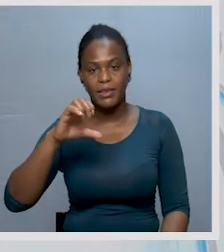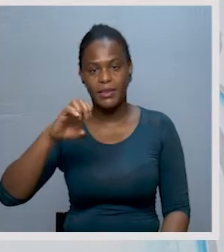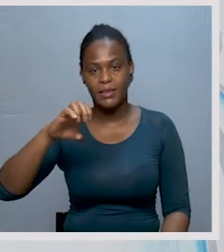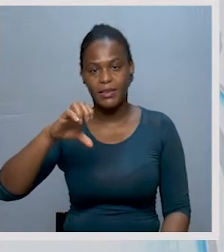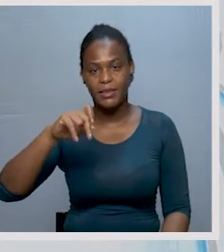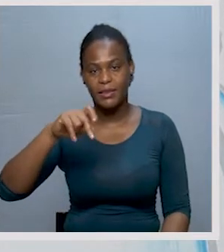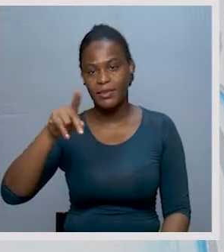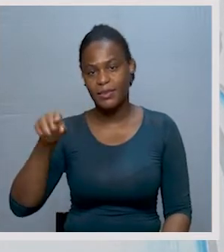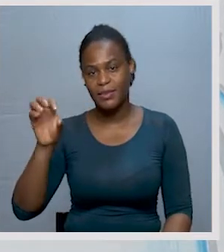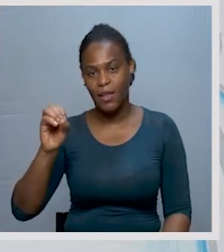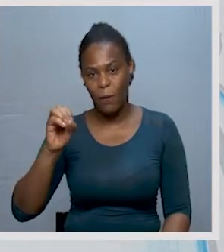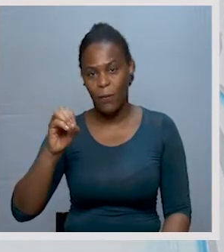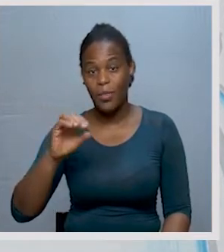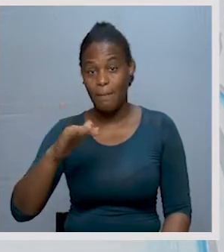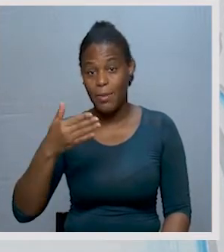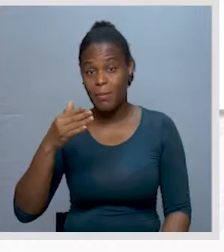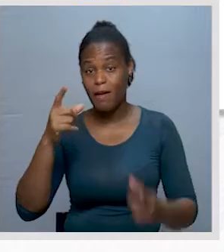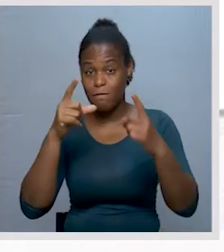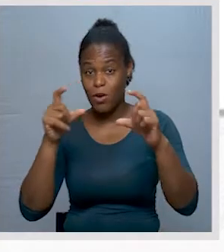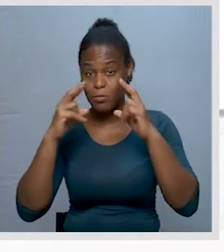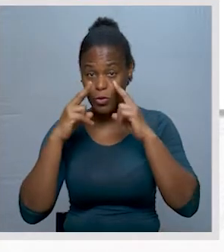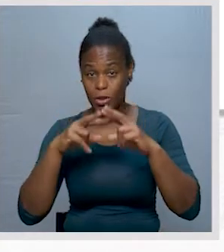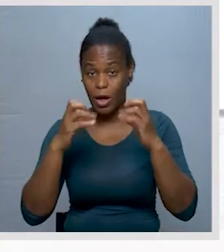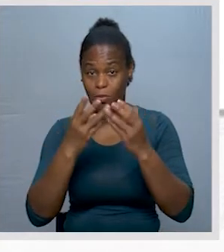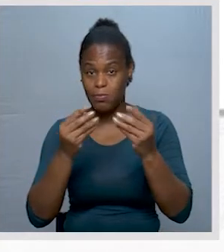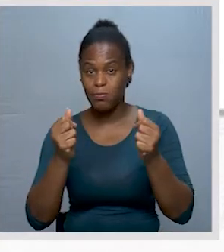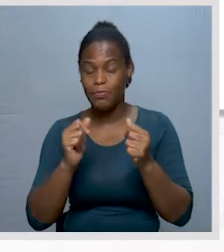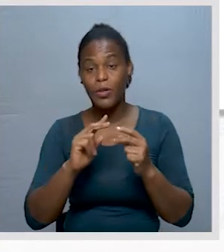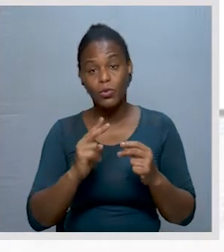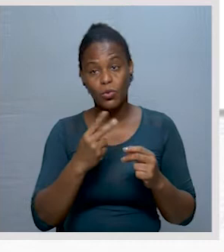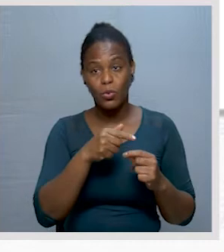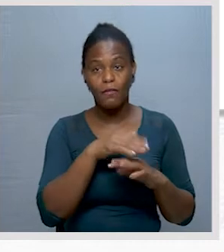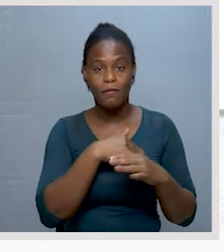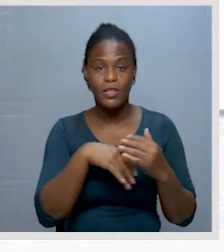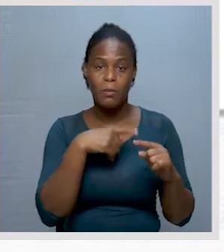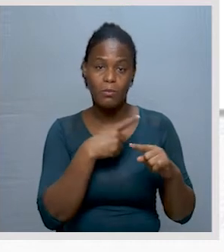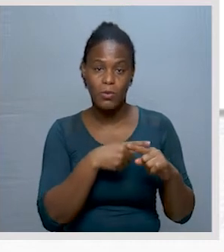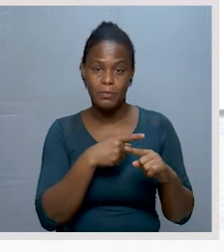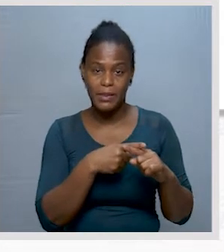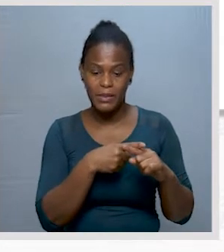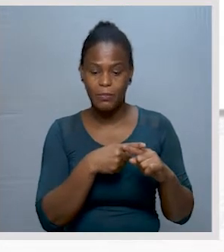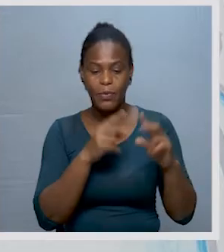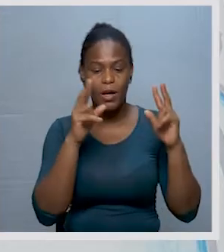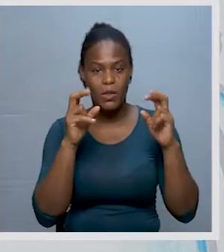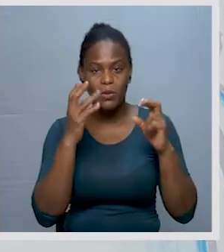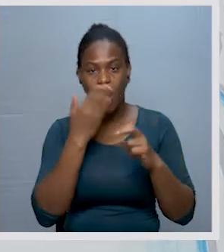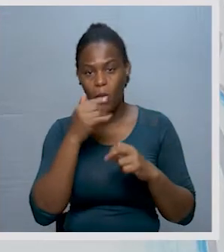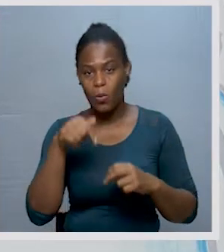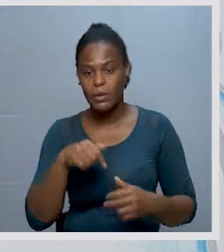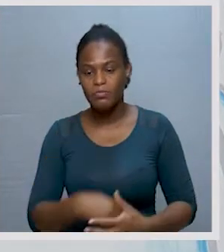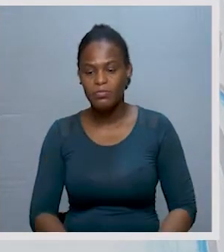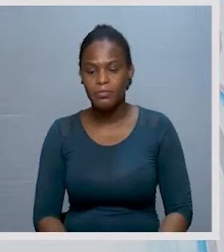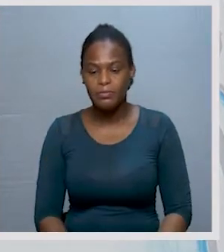para encontrar a solução, e a segunda forma, ele fez a multiplicação, que é o assunto da aula de hoje.